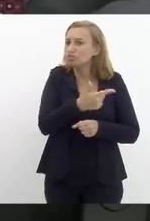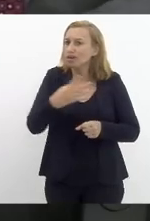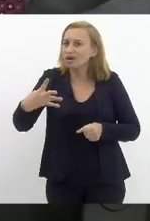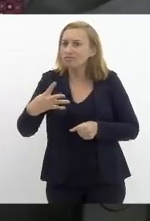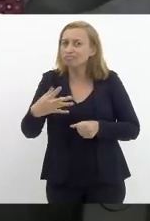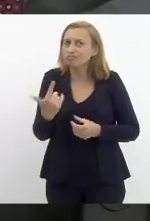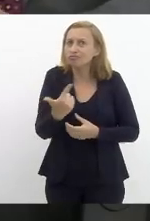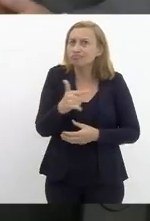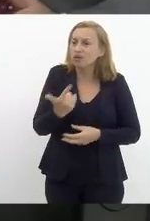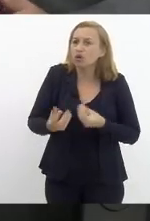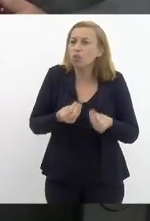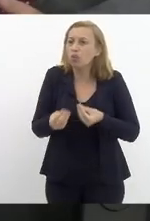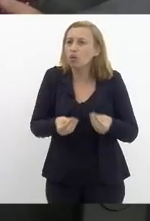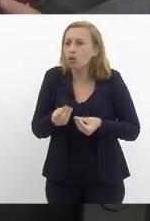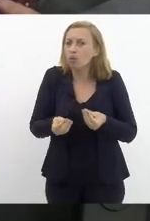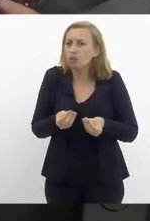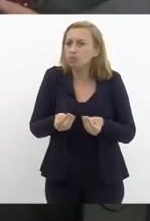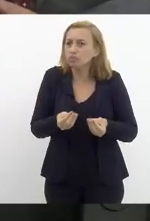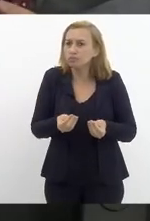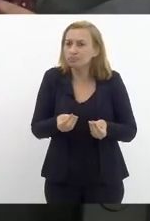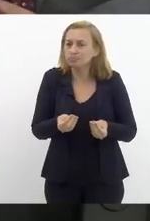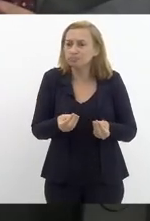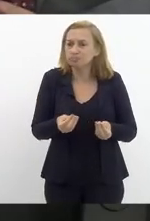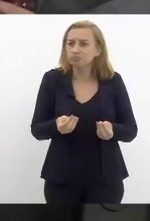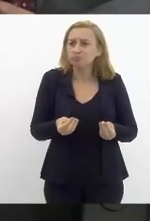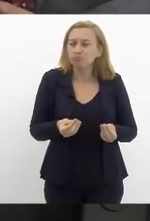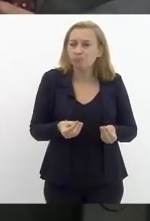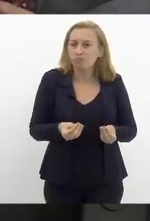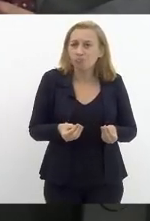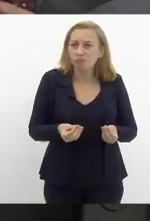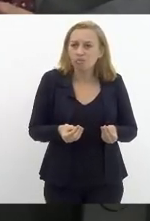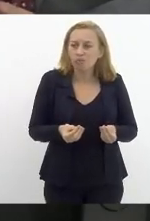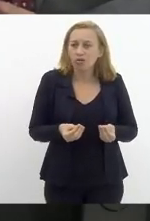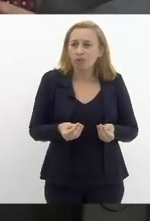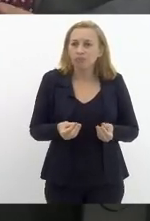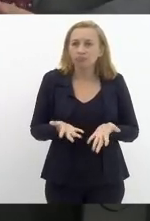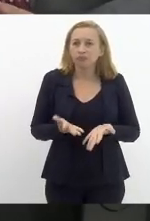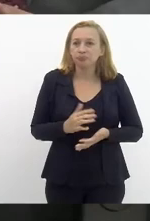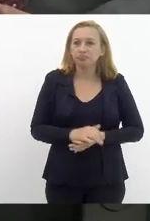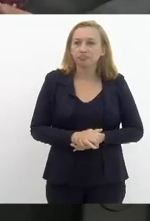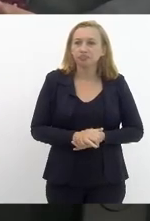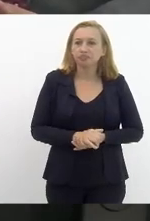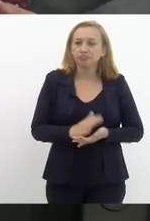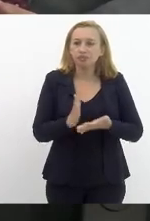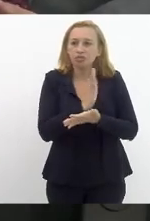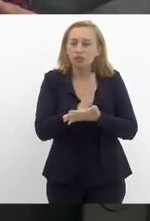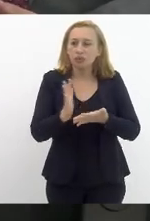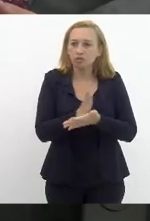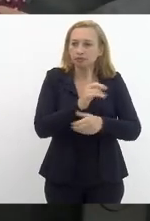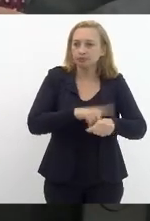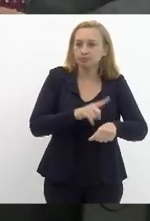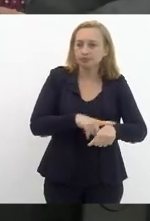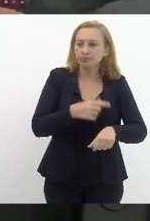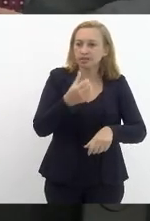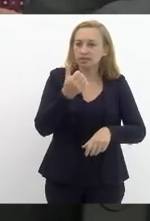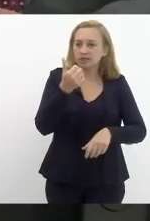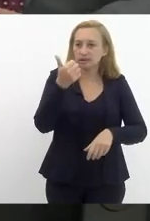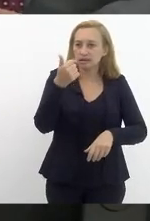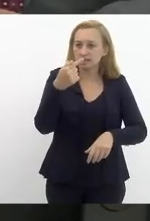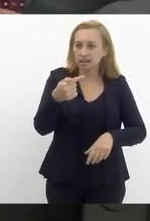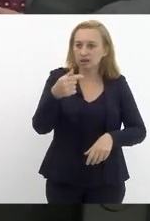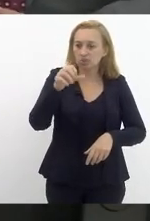para você aumentar a expectativa do servidor, em alguns casos, 7, 8 anos ainda, ficar